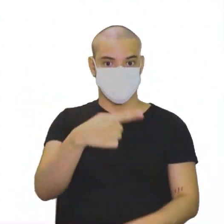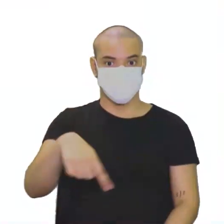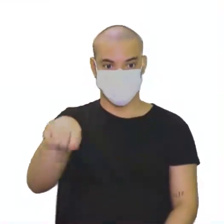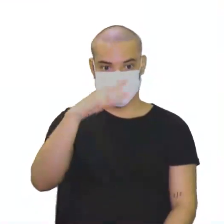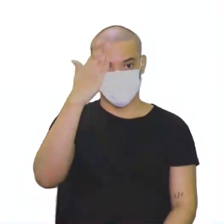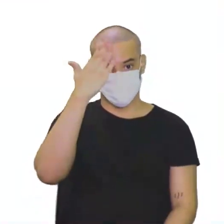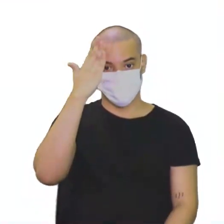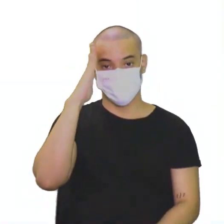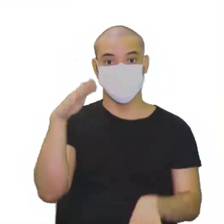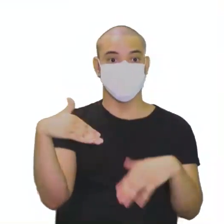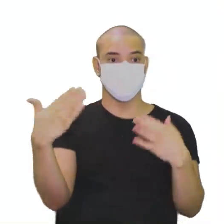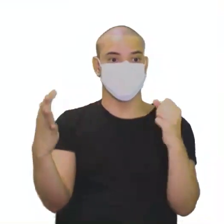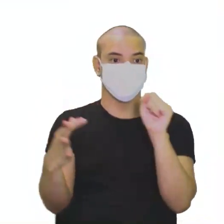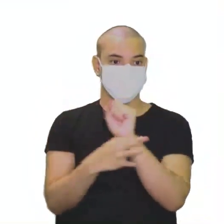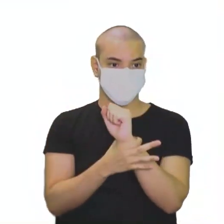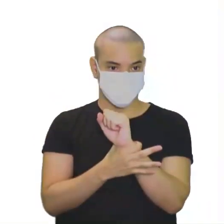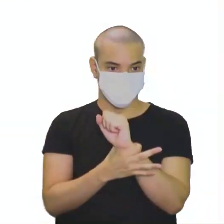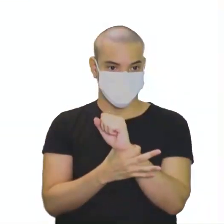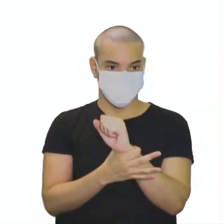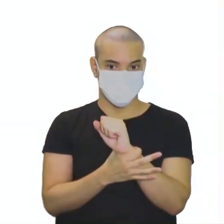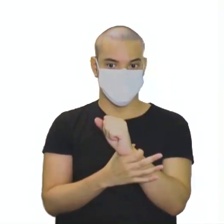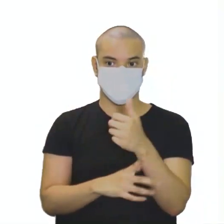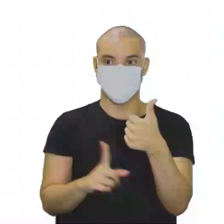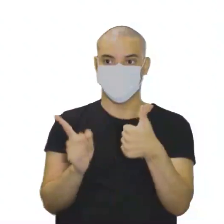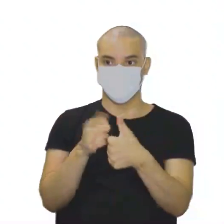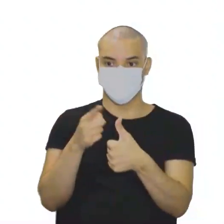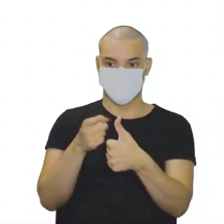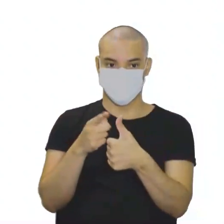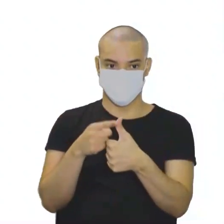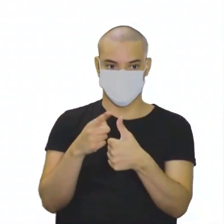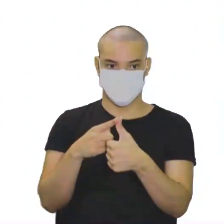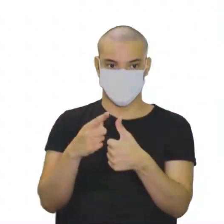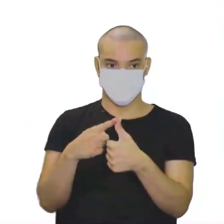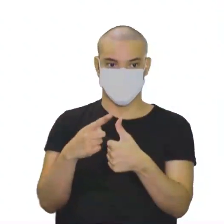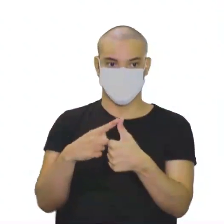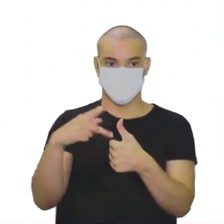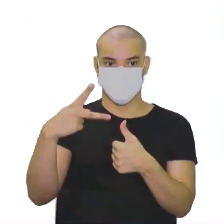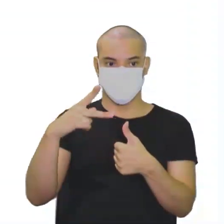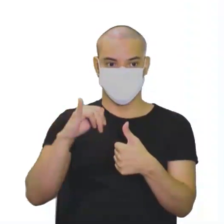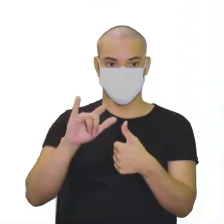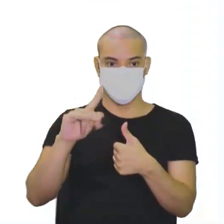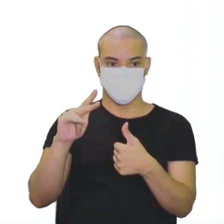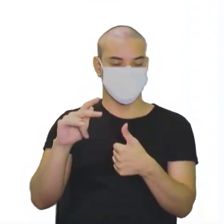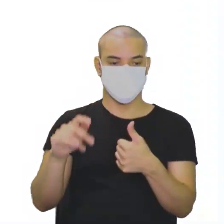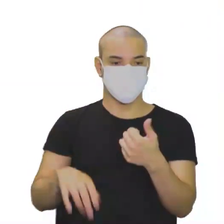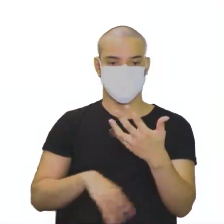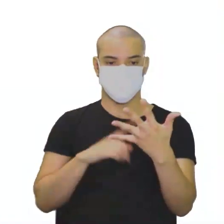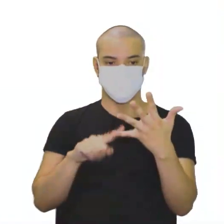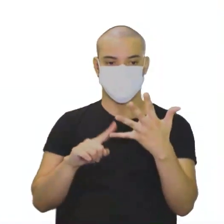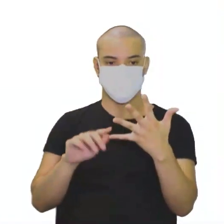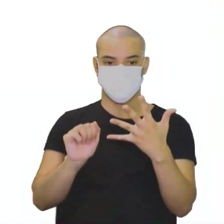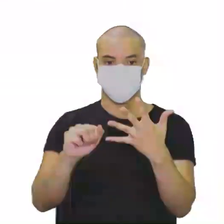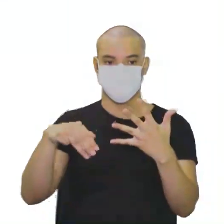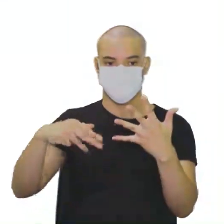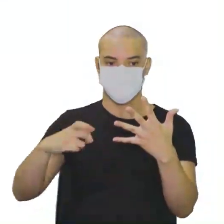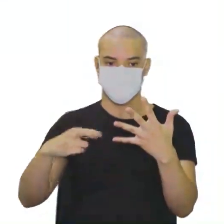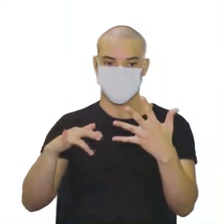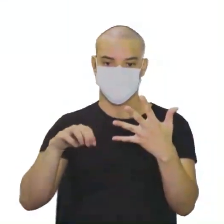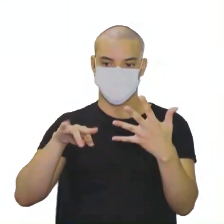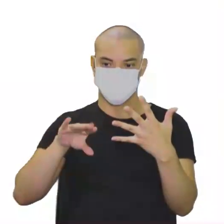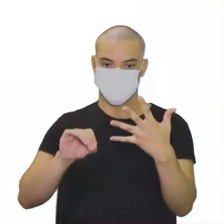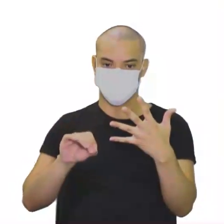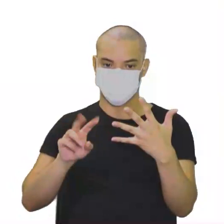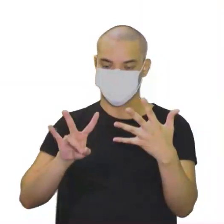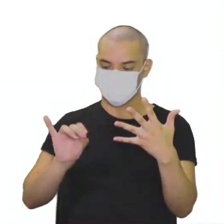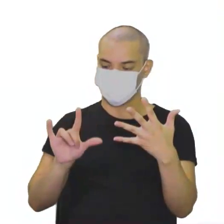os dispositivos de segurança. Então vamos lá, por exemplo aqui, olha só. Amperímetro e voltímetro. Nós vimos